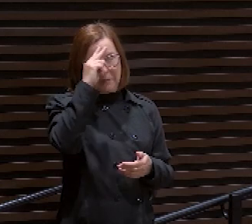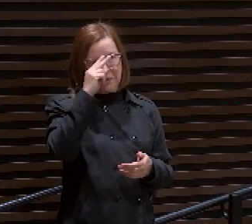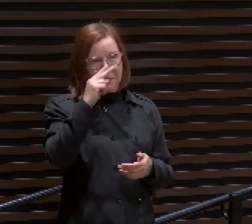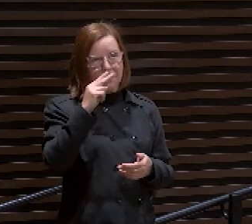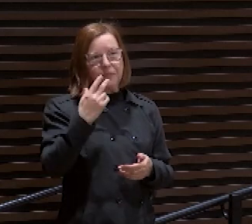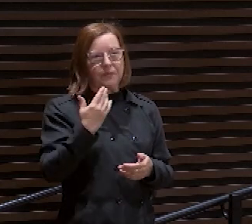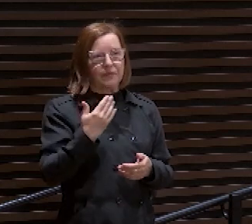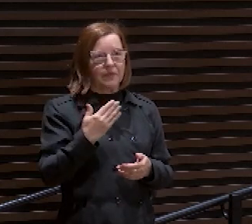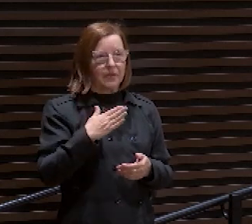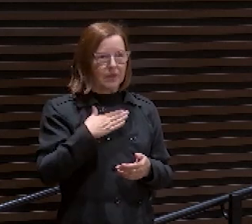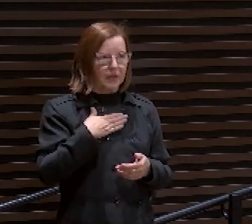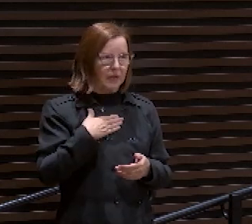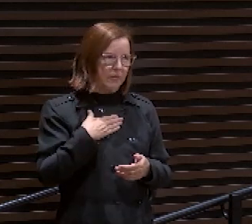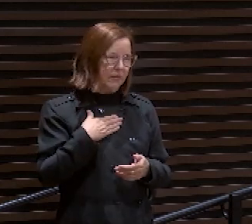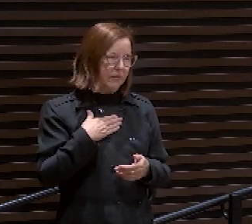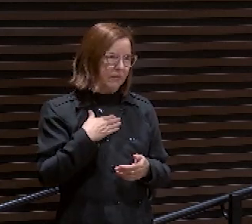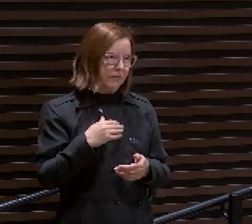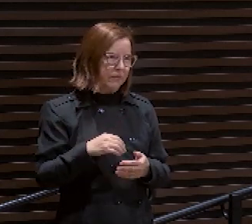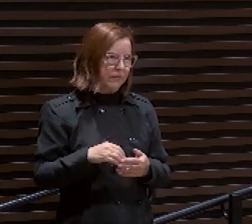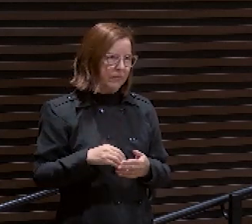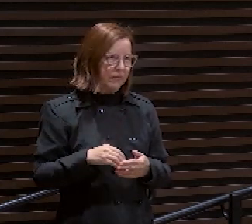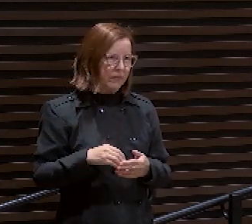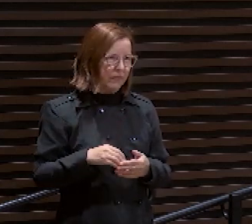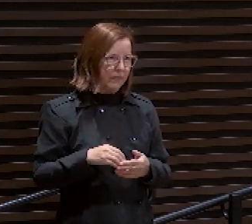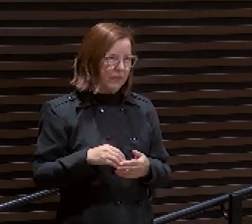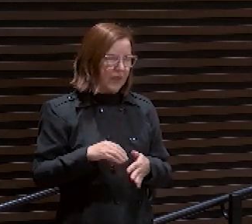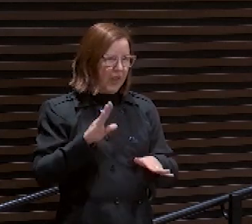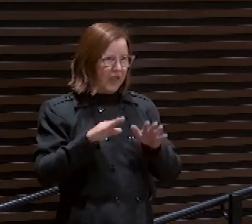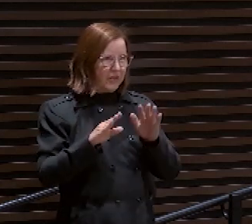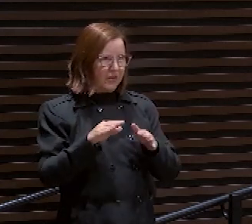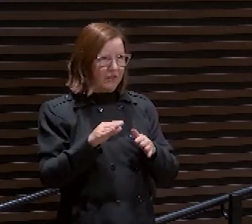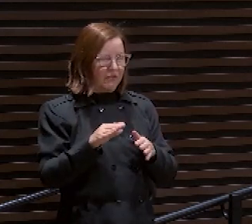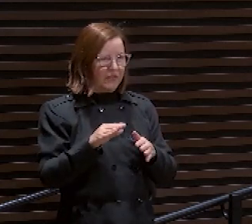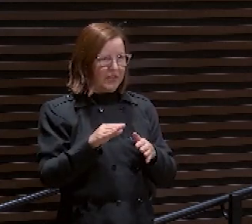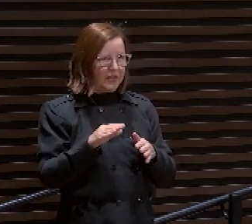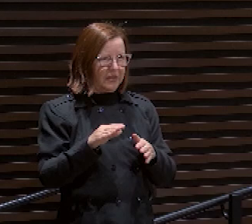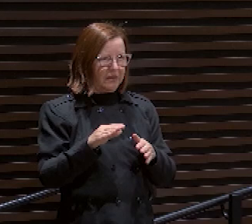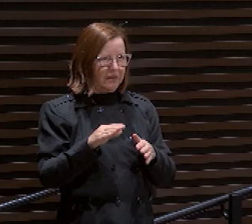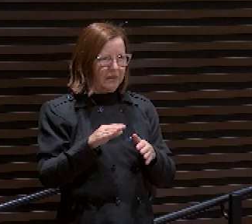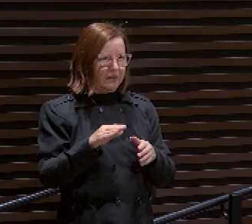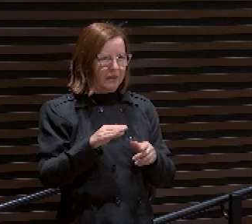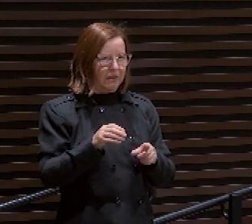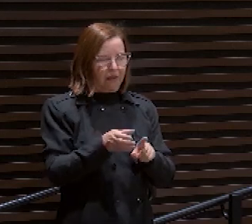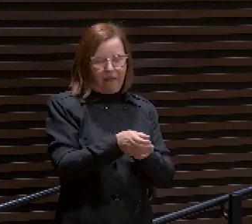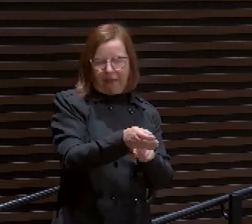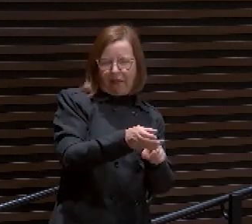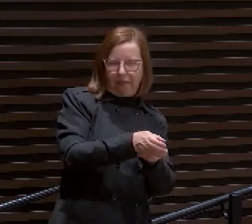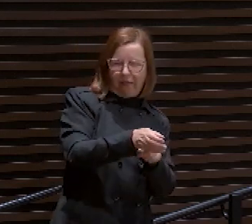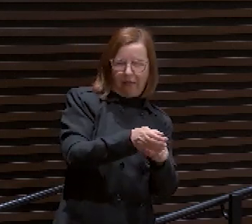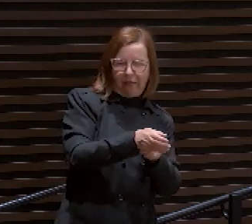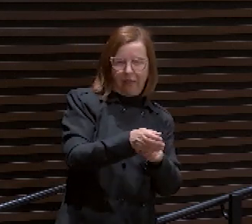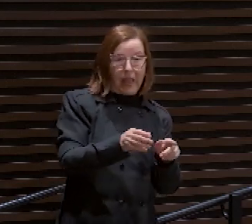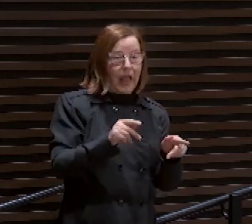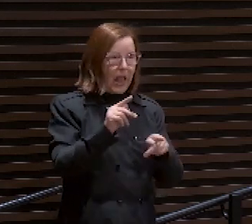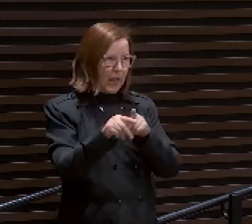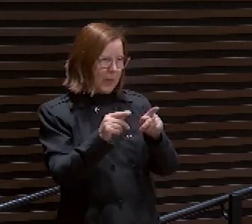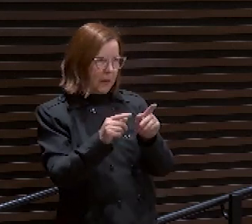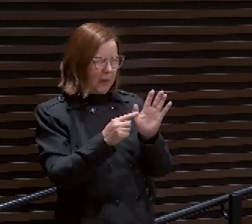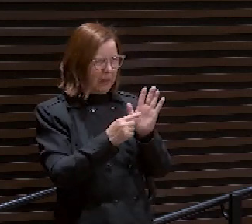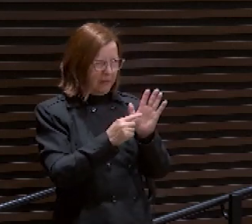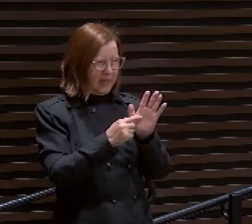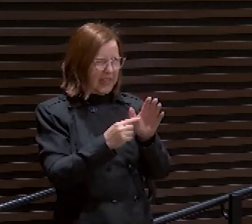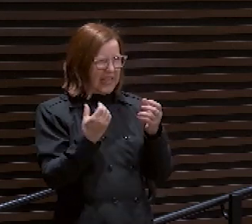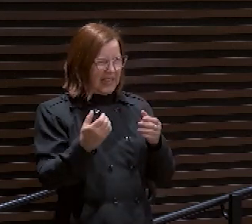também os bajuladores podem ser os inimigos. Às vezes os bajuladores, aqueles que demonstram que